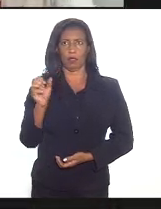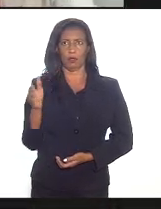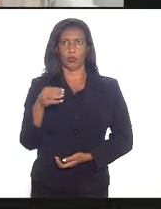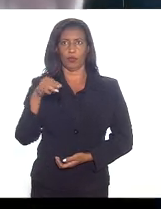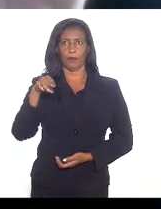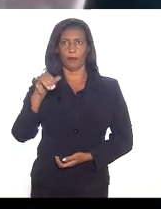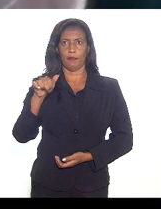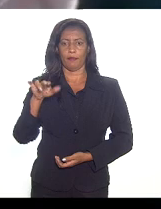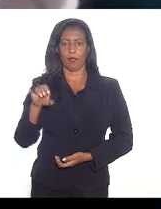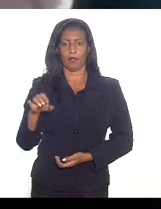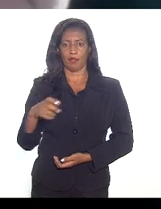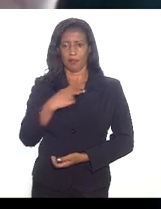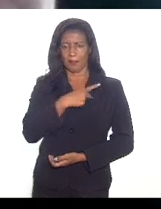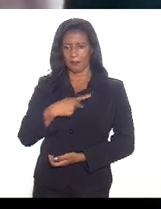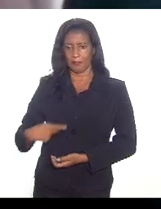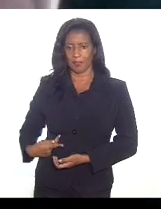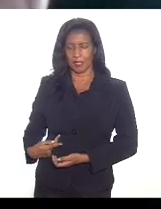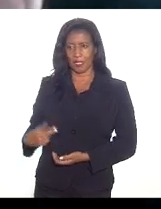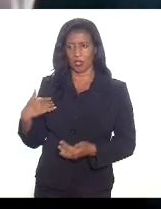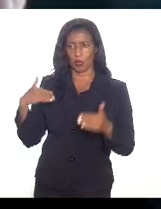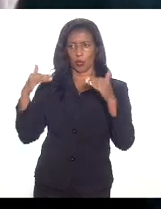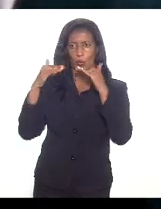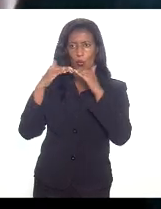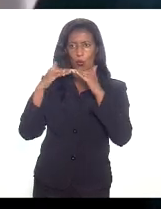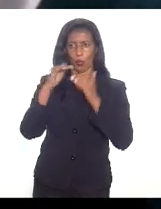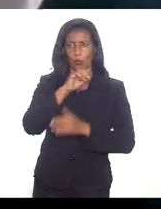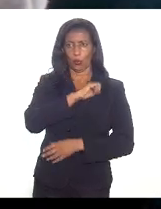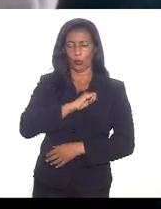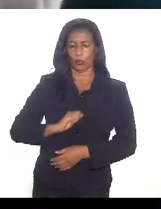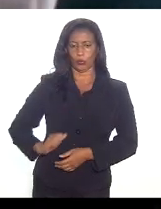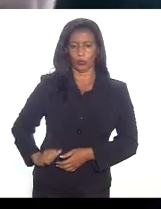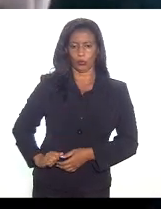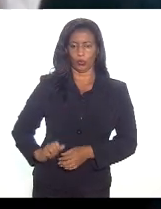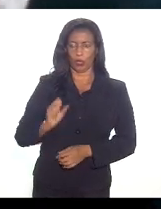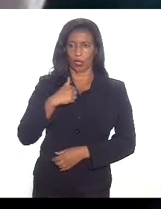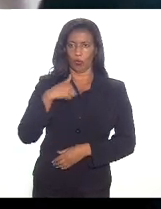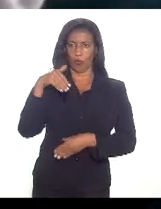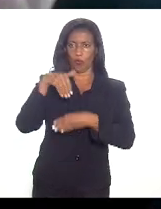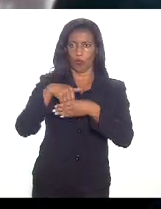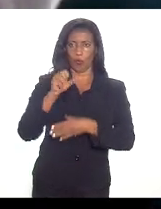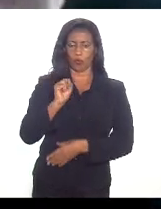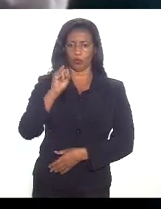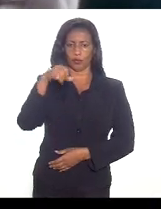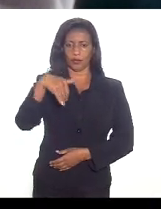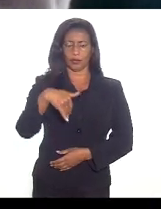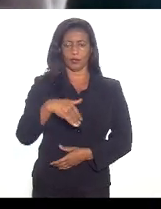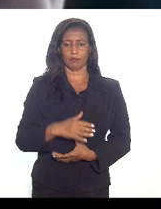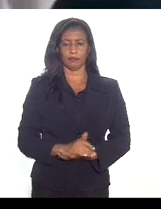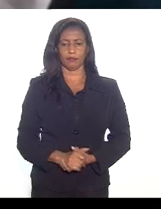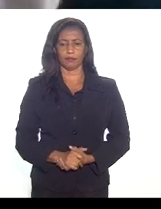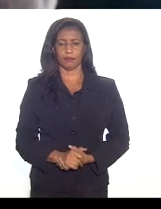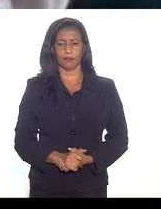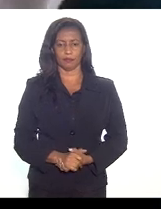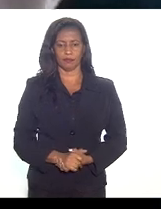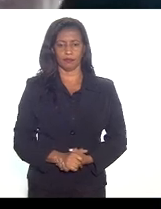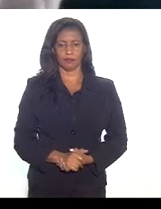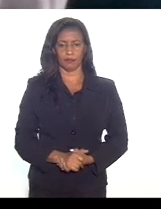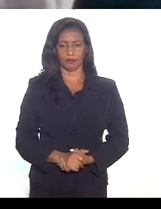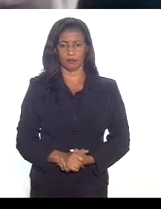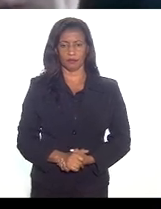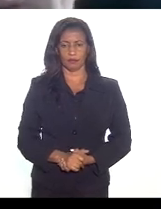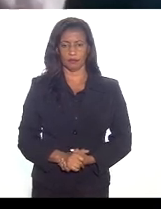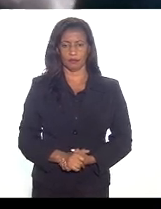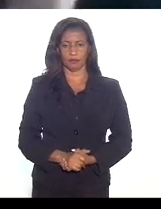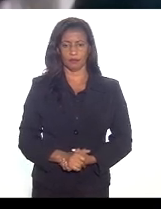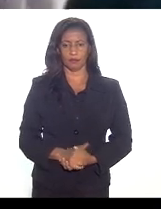Presidente democrático André Ceciliano, eu voto sim contra a espoliação e a chantagem que é